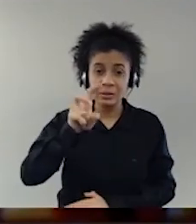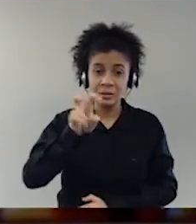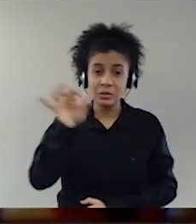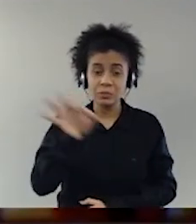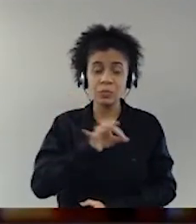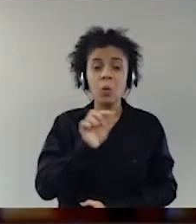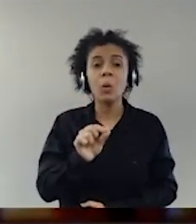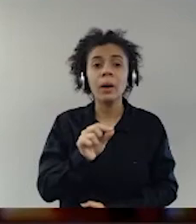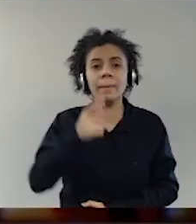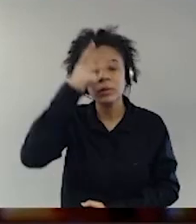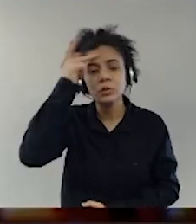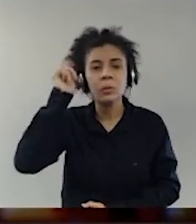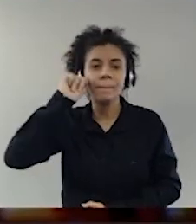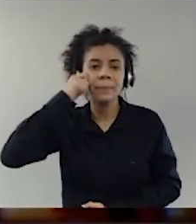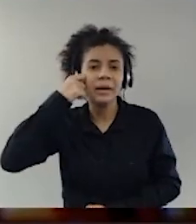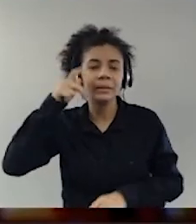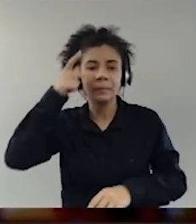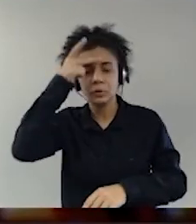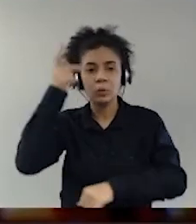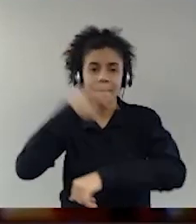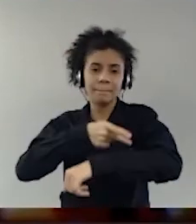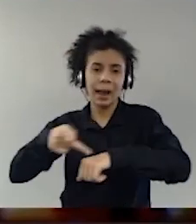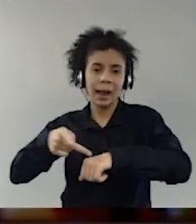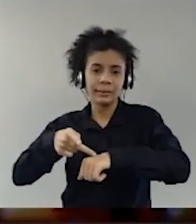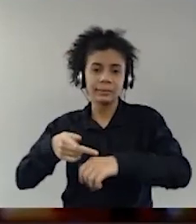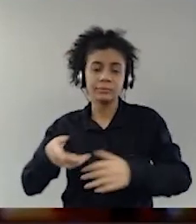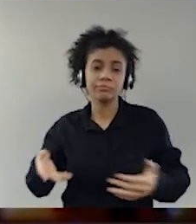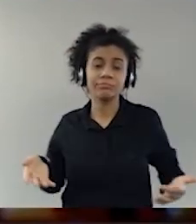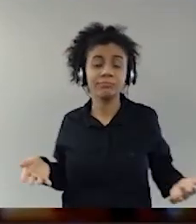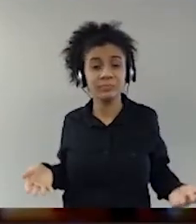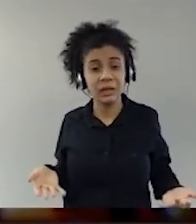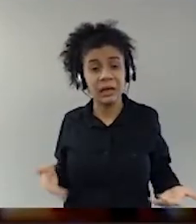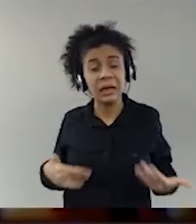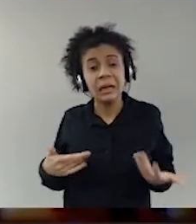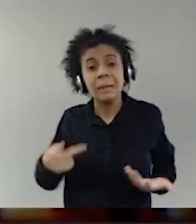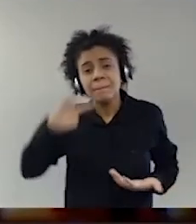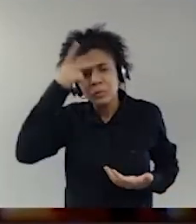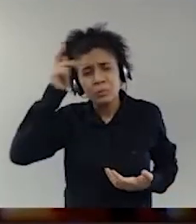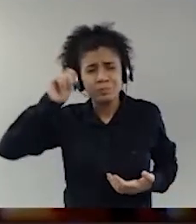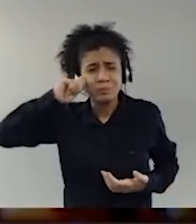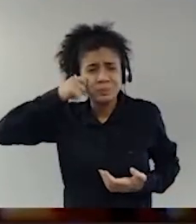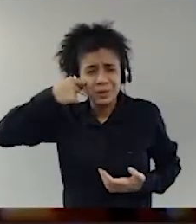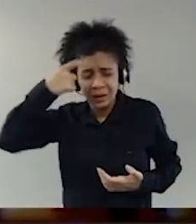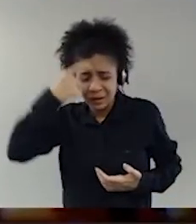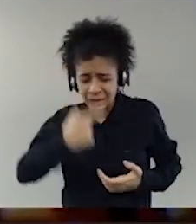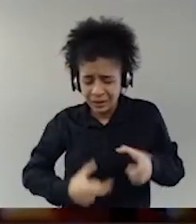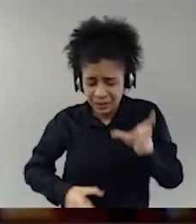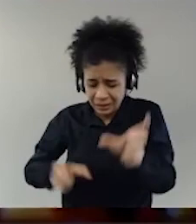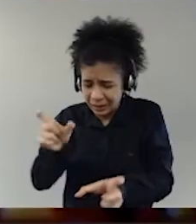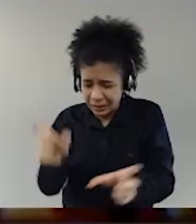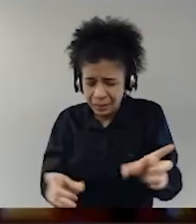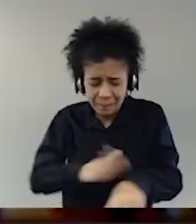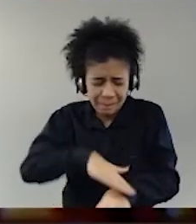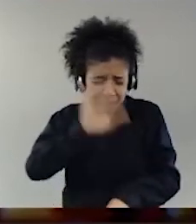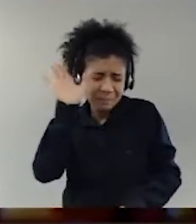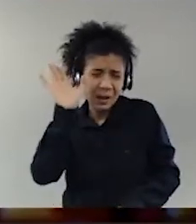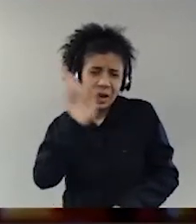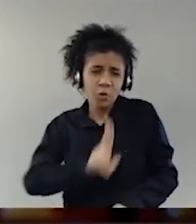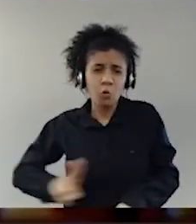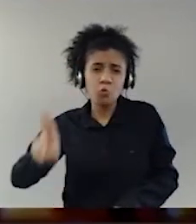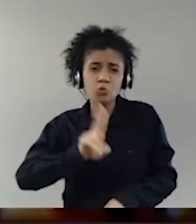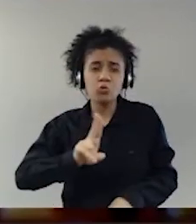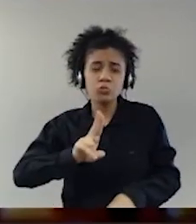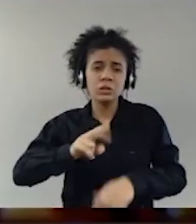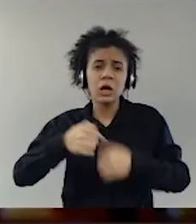75% deles são pessoas pretas e pardas. É a gente preta e pobre que mais faz uso do